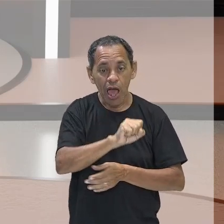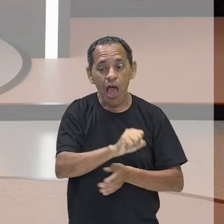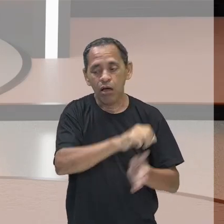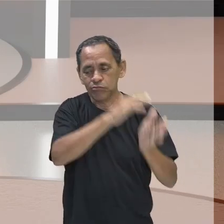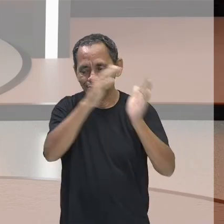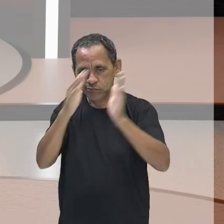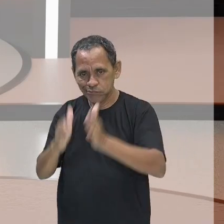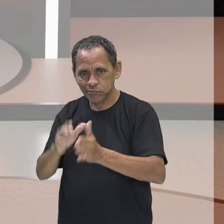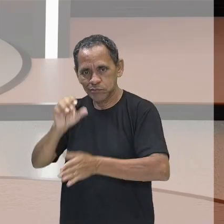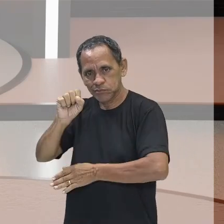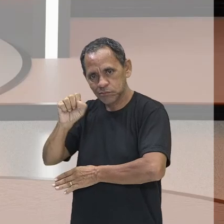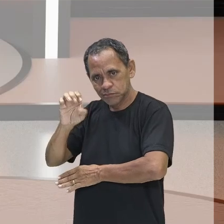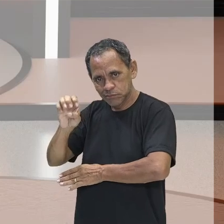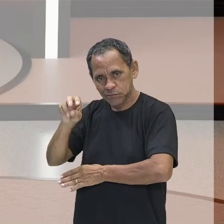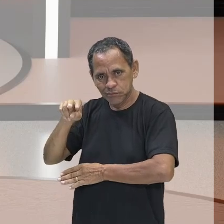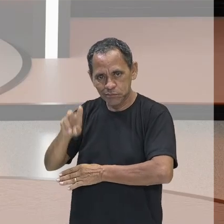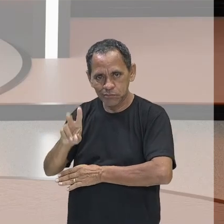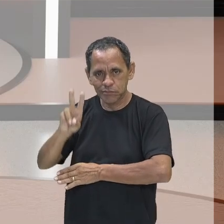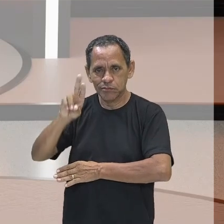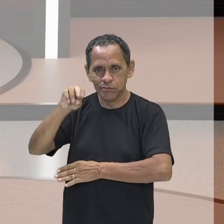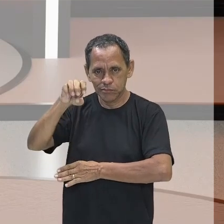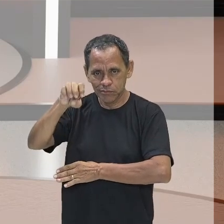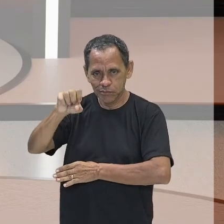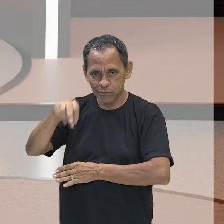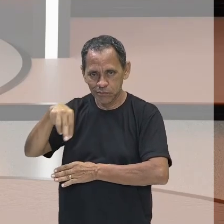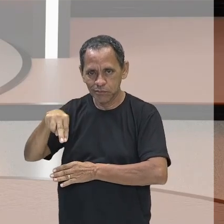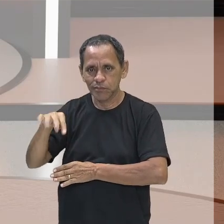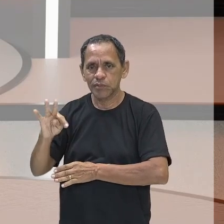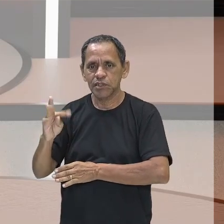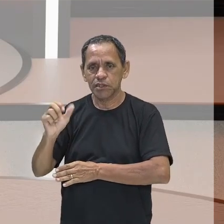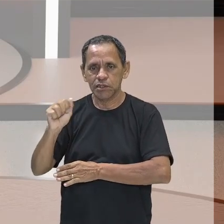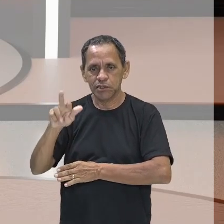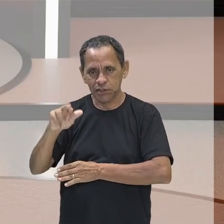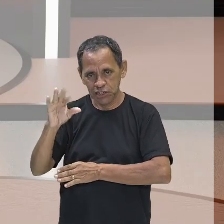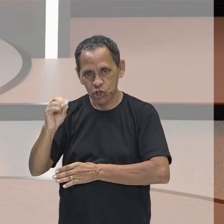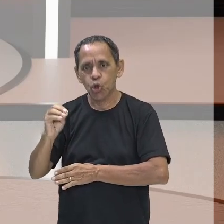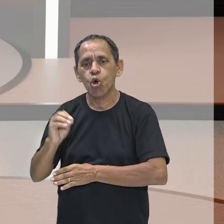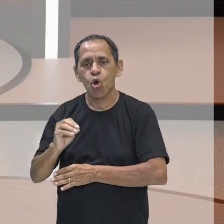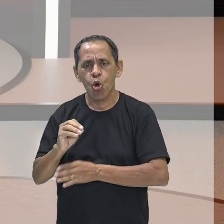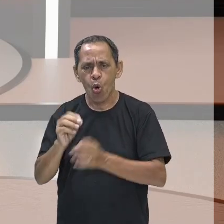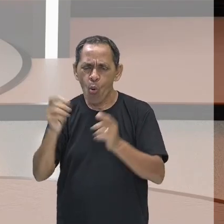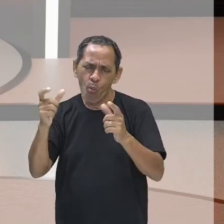dos agrupamentos humanos. Primeiramente, pequenos agrupamentos